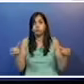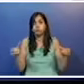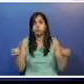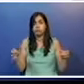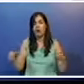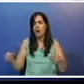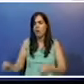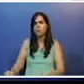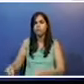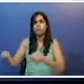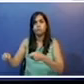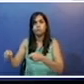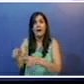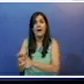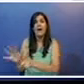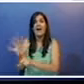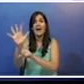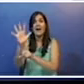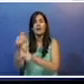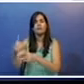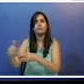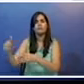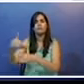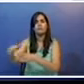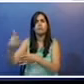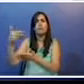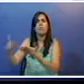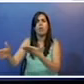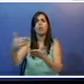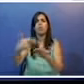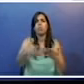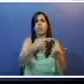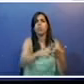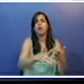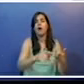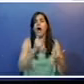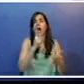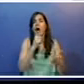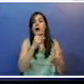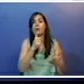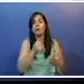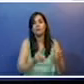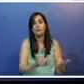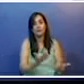toneladas de gás desperdiçado por minuto de aquecimento da água.